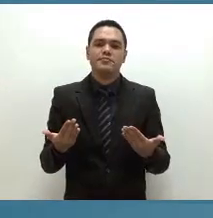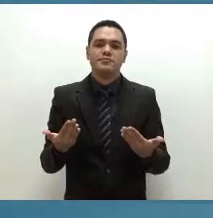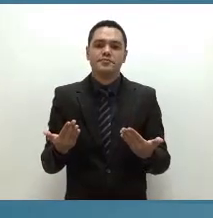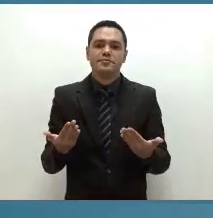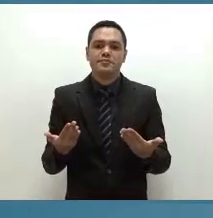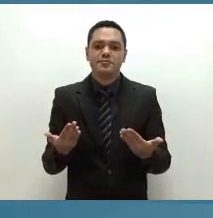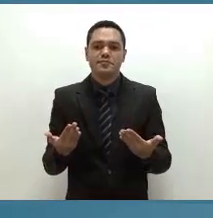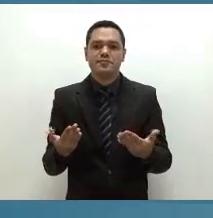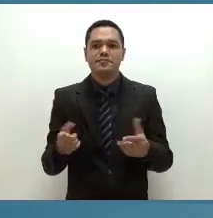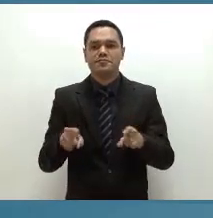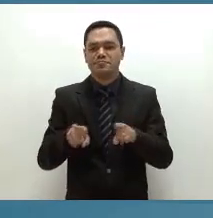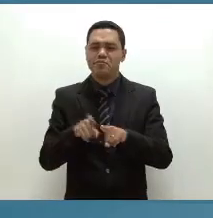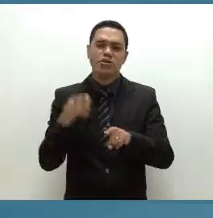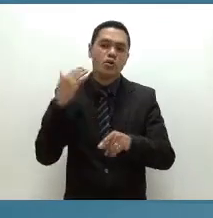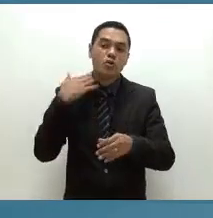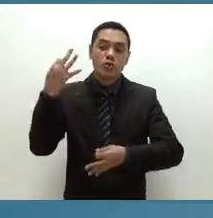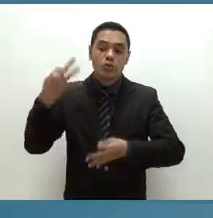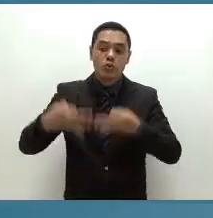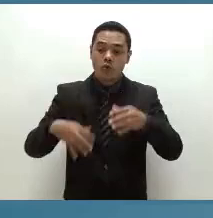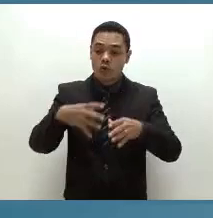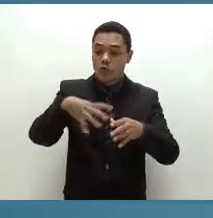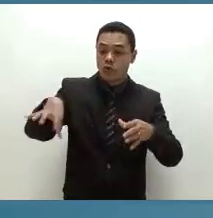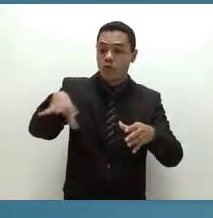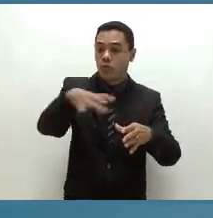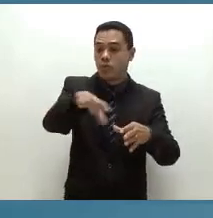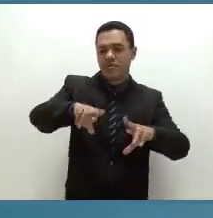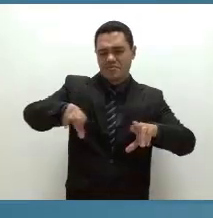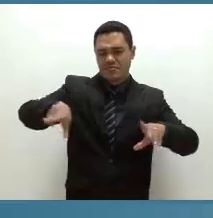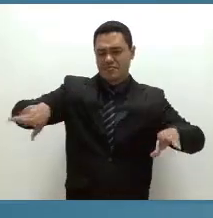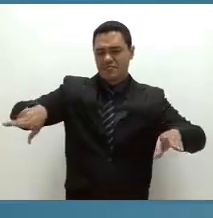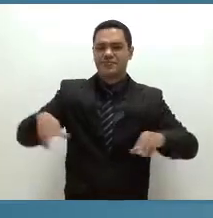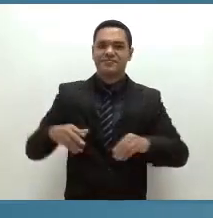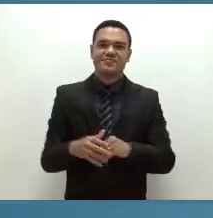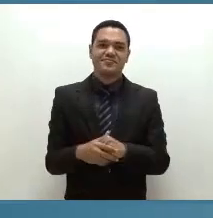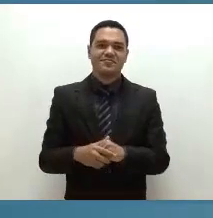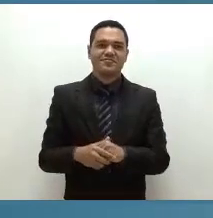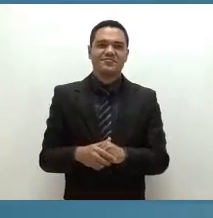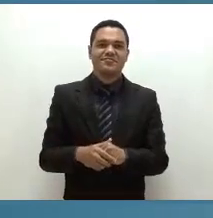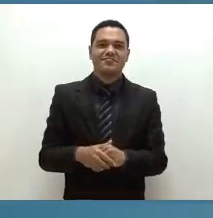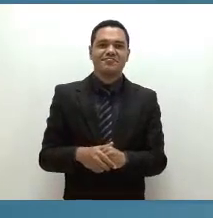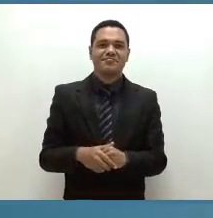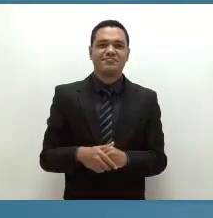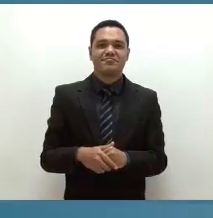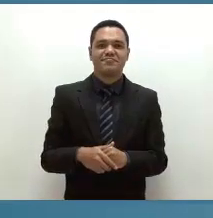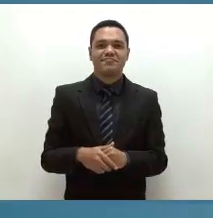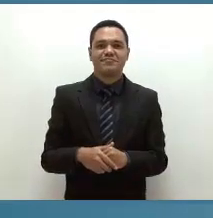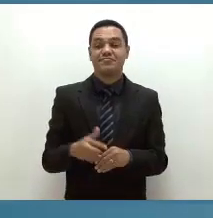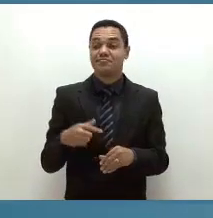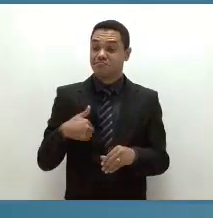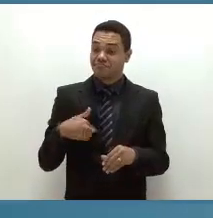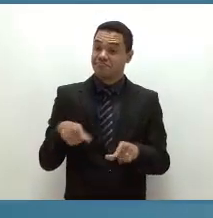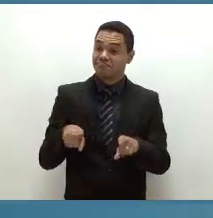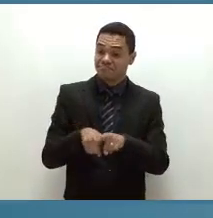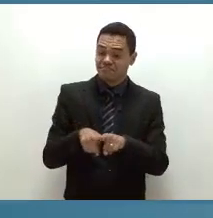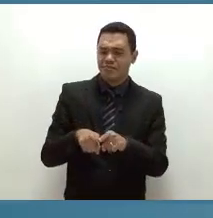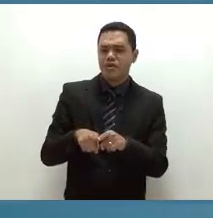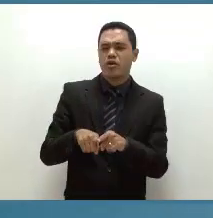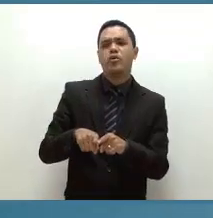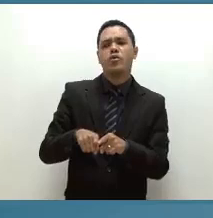pacientes. E a honra de ter sido vice-presidente e